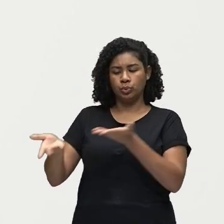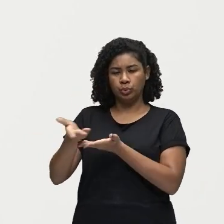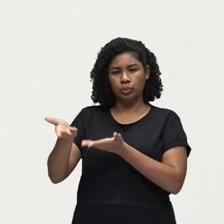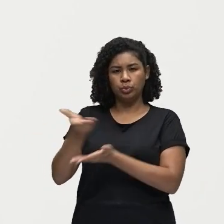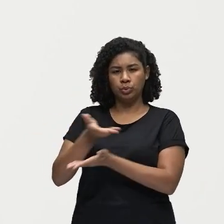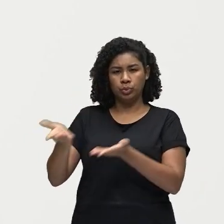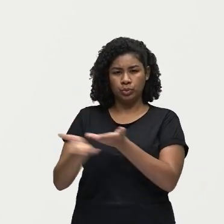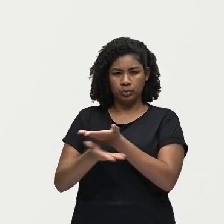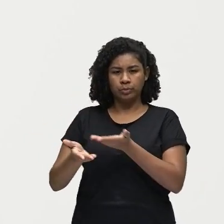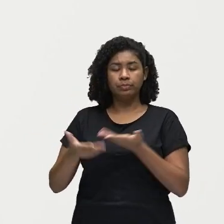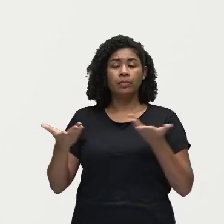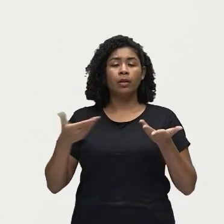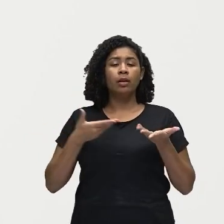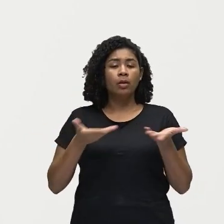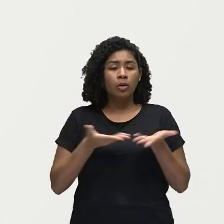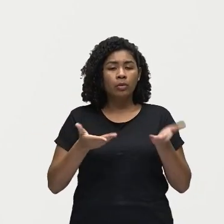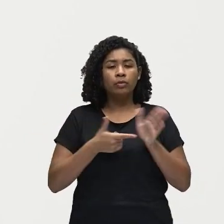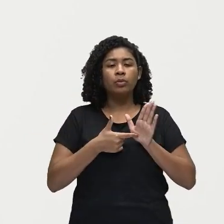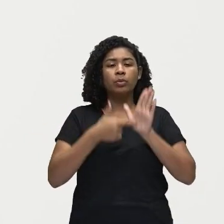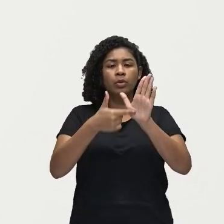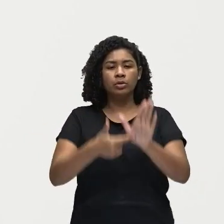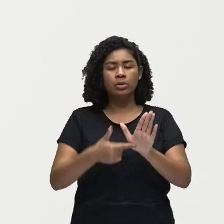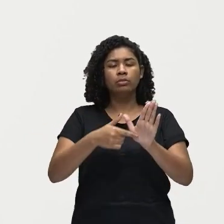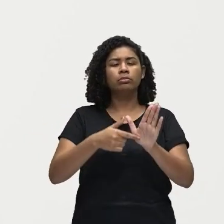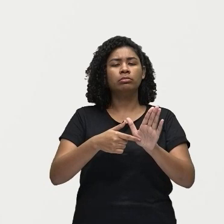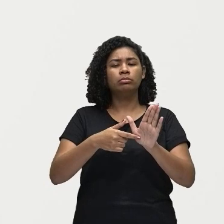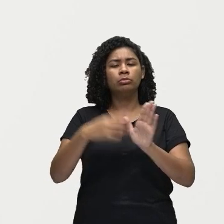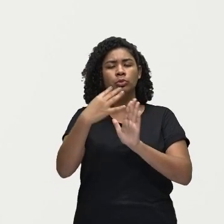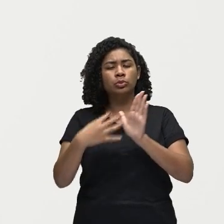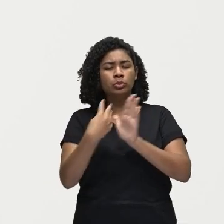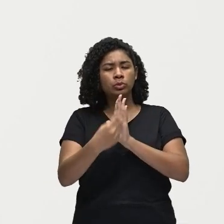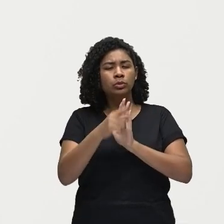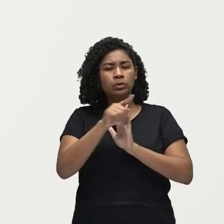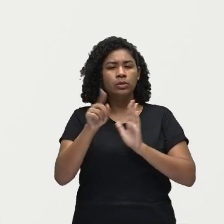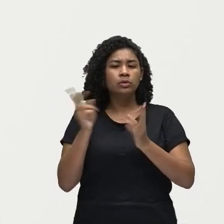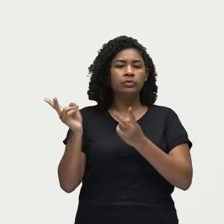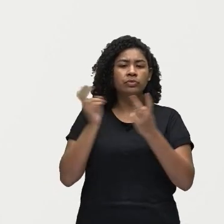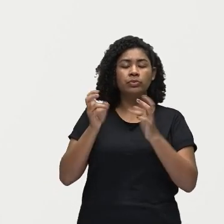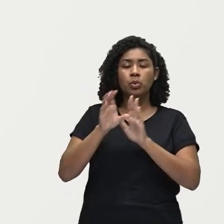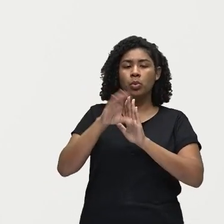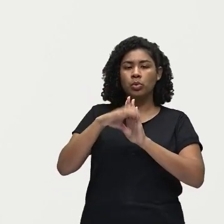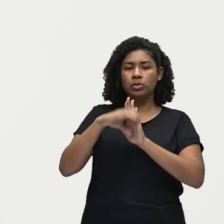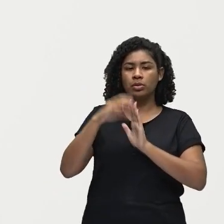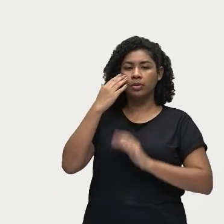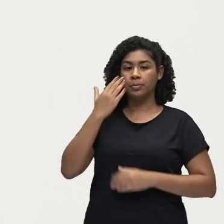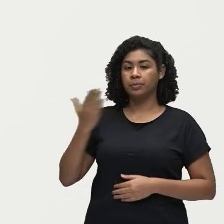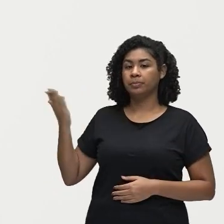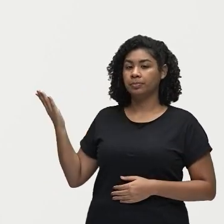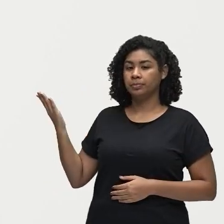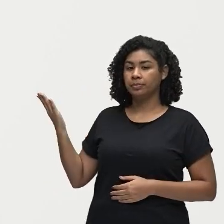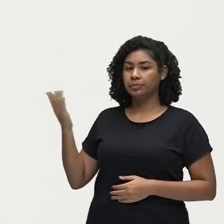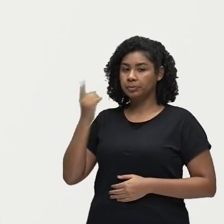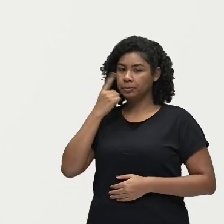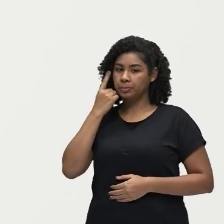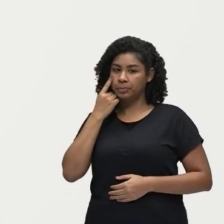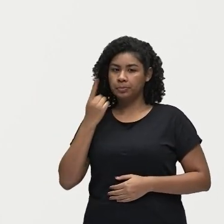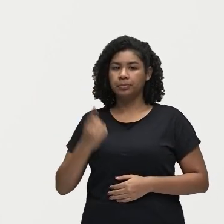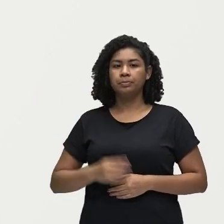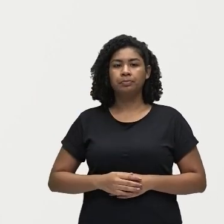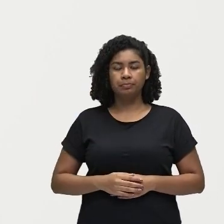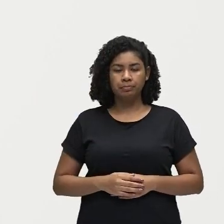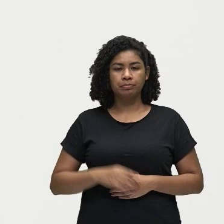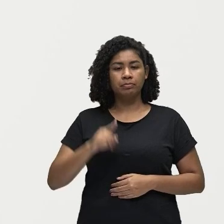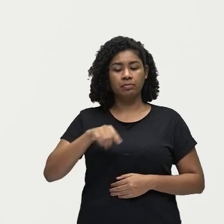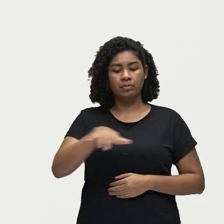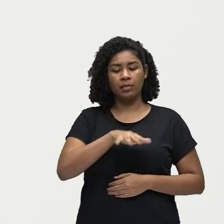gente conseguir acompanhar esses conceitos. Observem, a gente tem relações